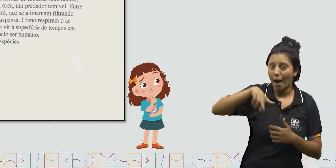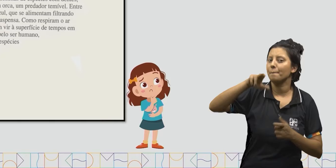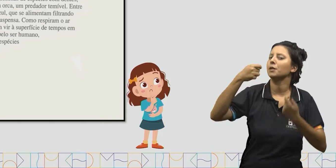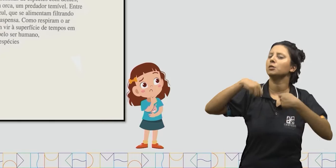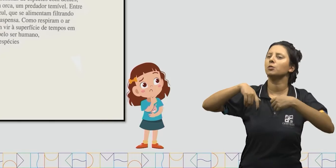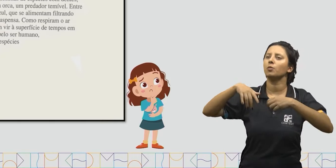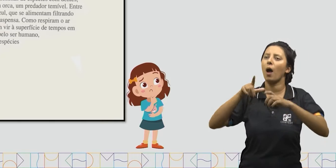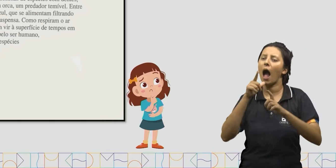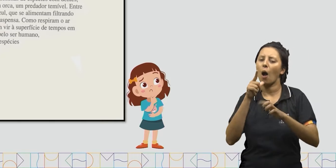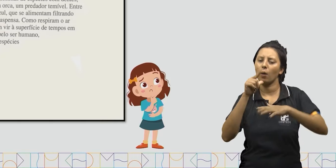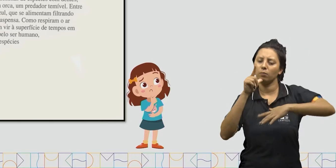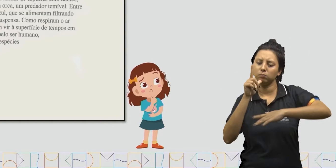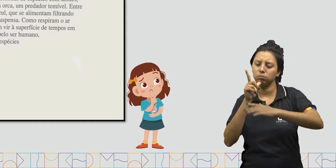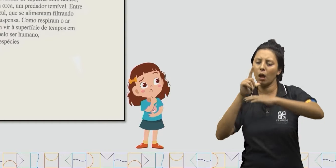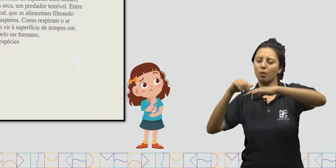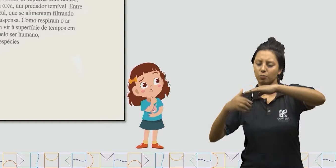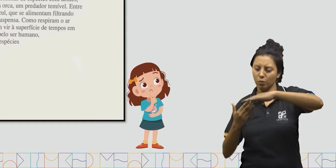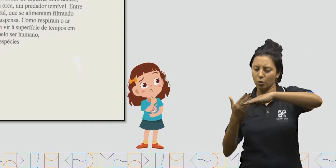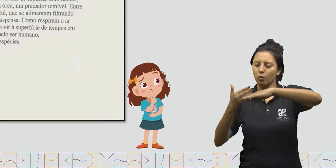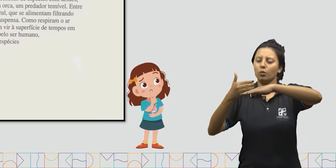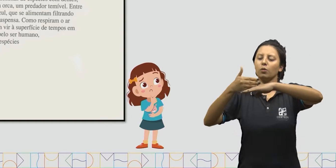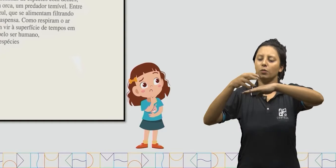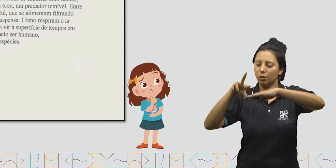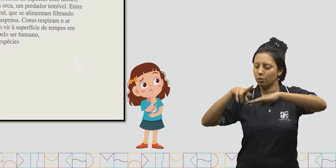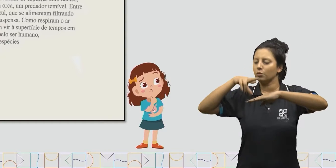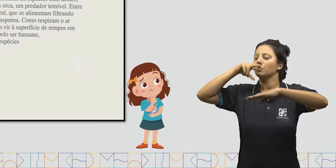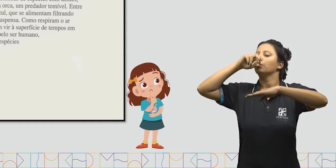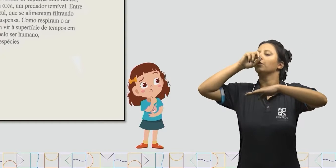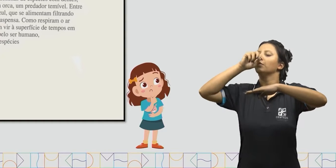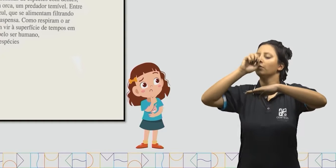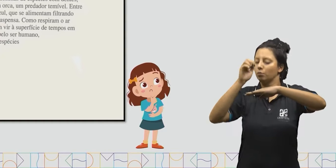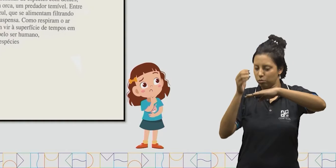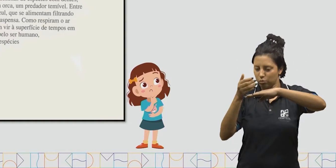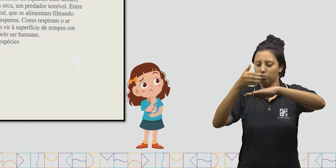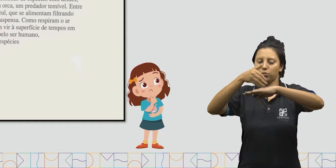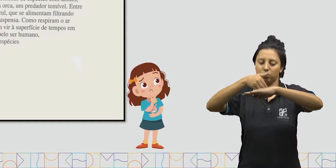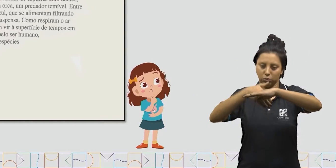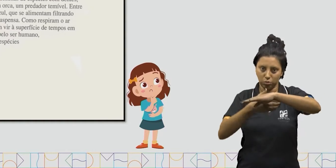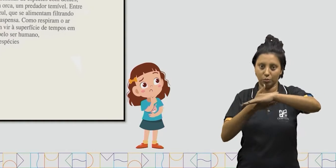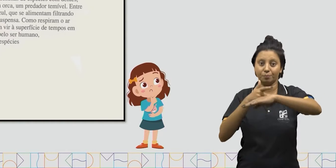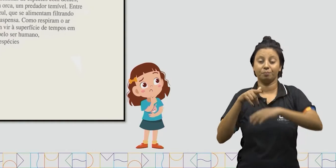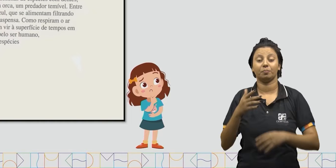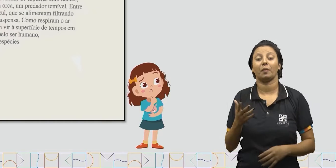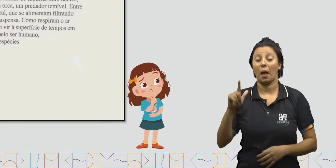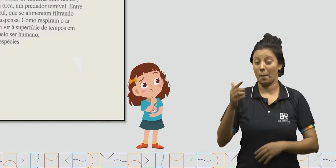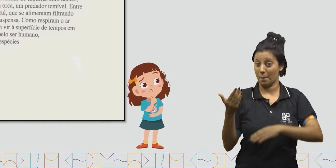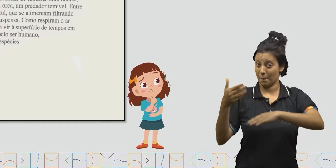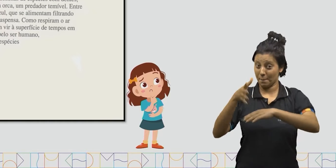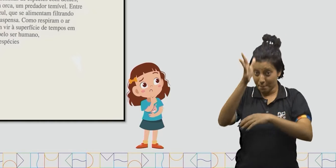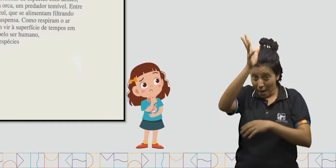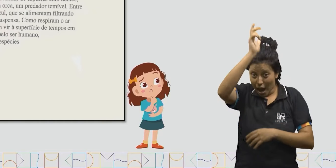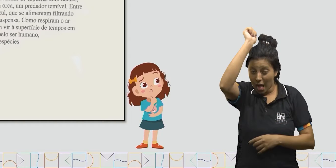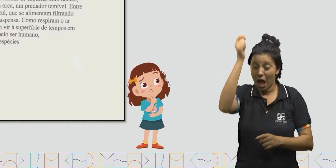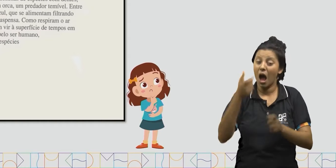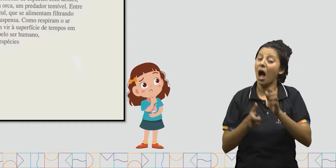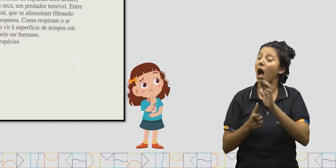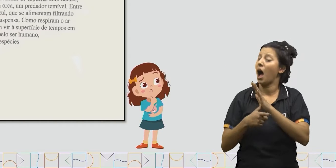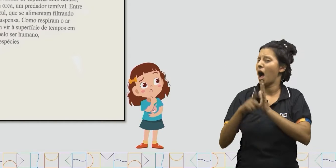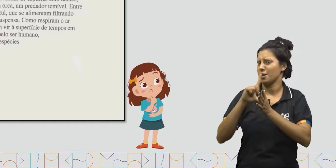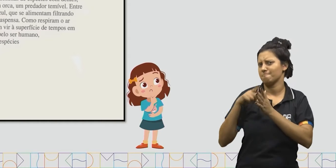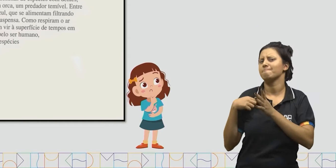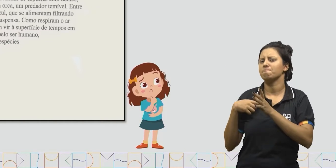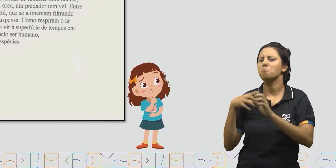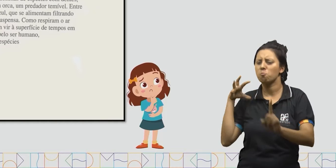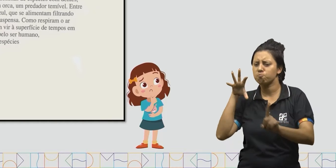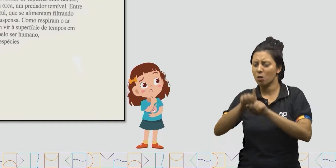vir à superfície de tempos em tempos. As baleias foram muito caçadas pelo ser humano e algumas espécies